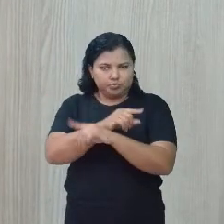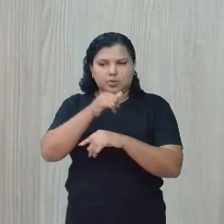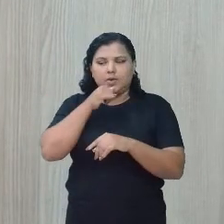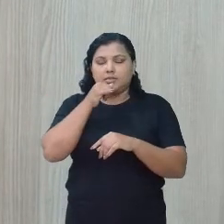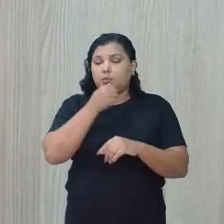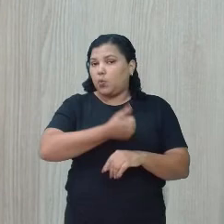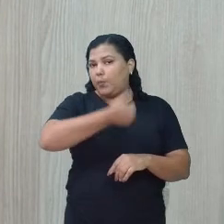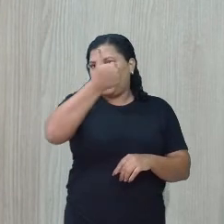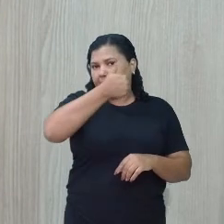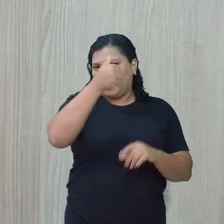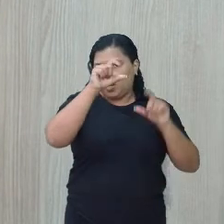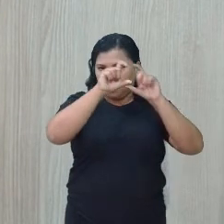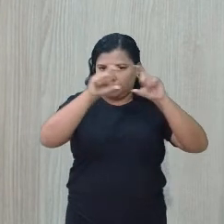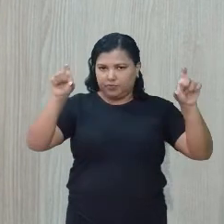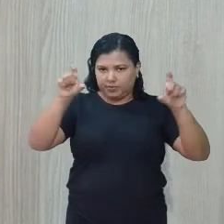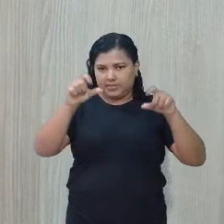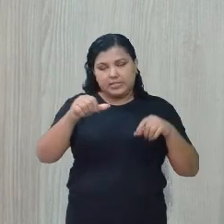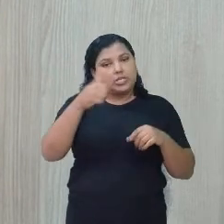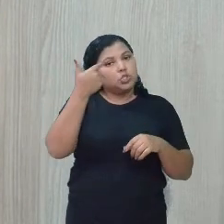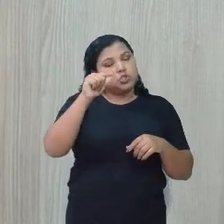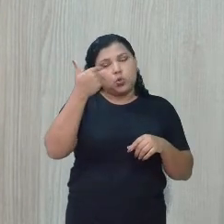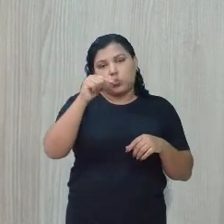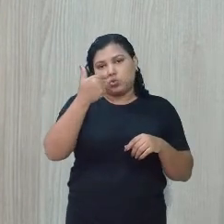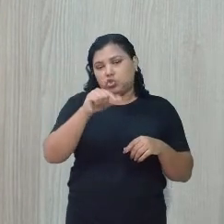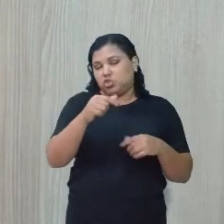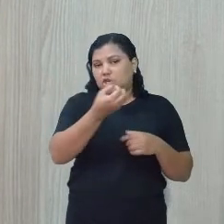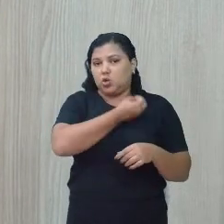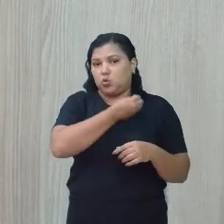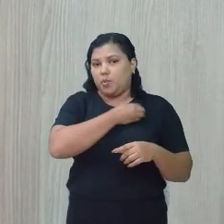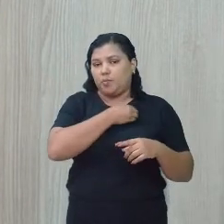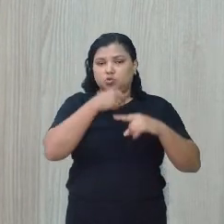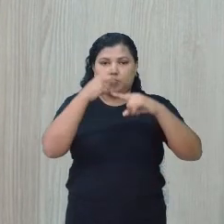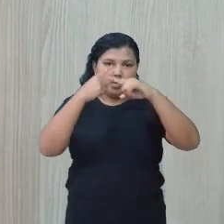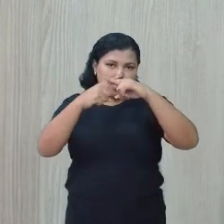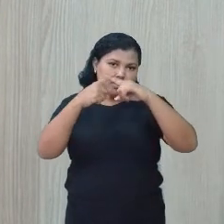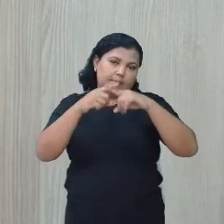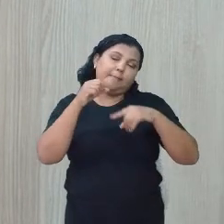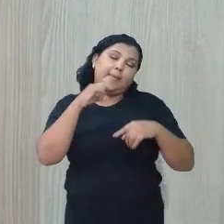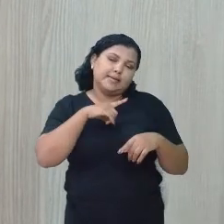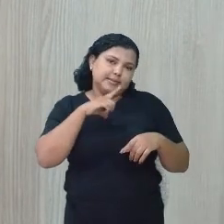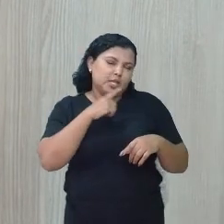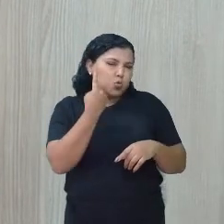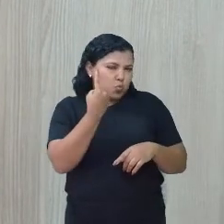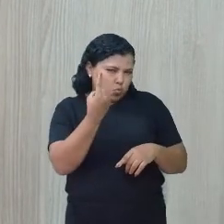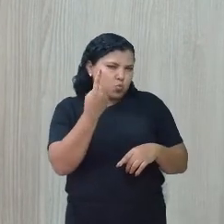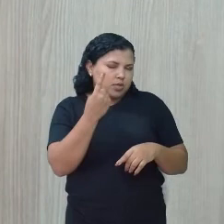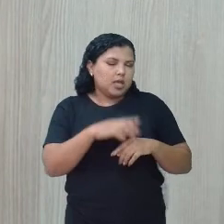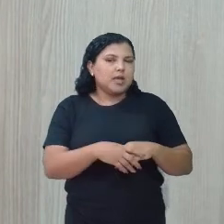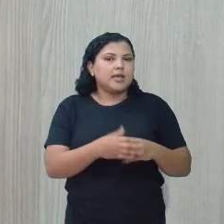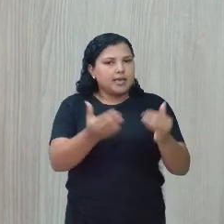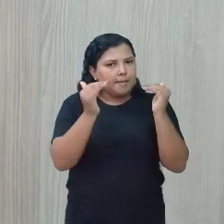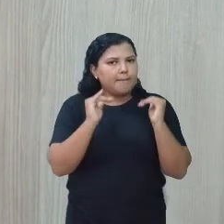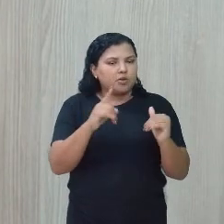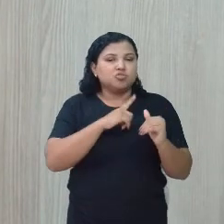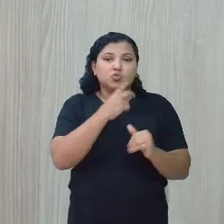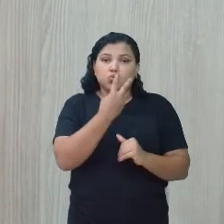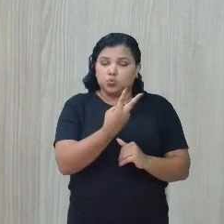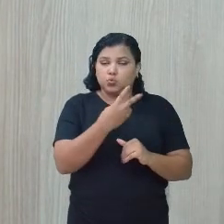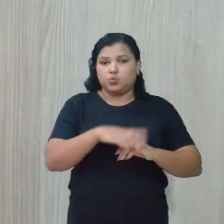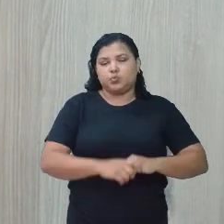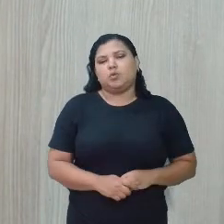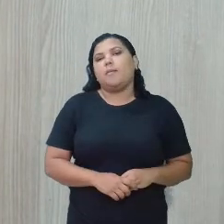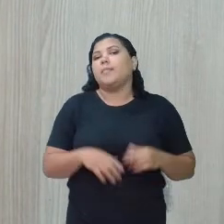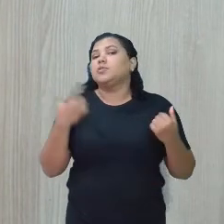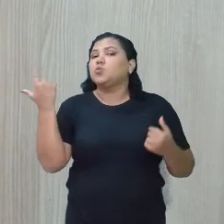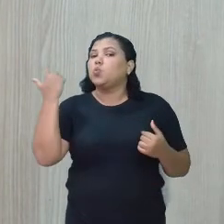a primeira letra sem nenhum número multiplicando, e quando a gente não tem número na frente, tem um 1, né? E embaixo tinha o 2. Para que a